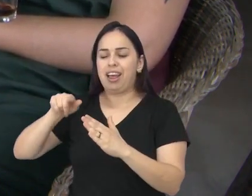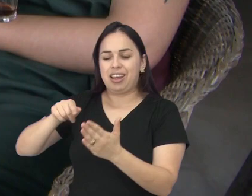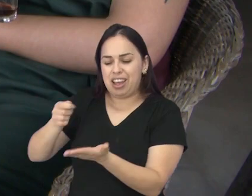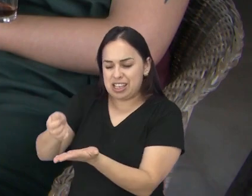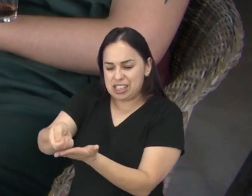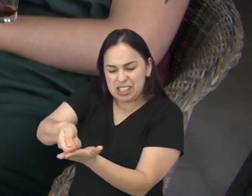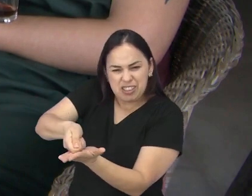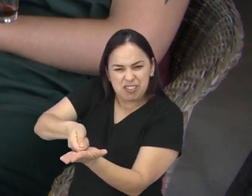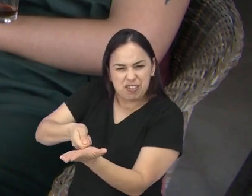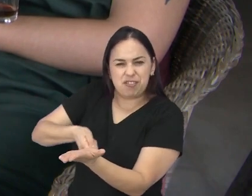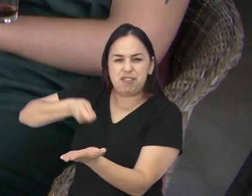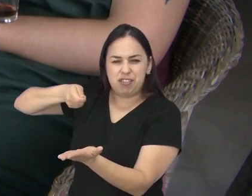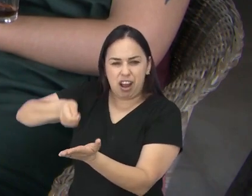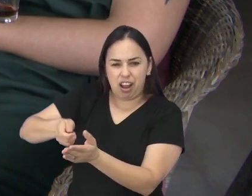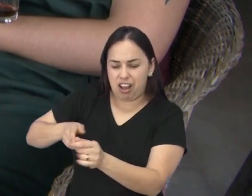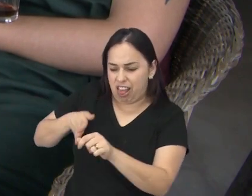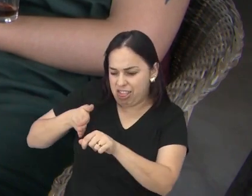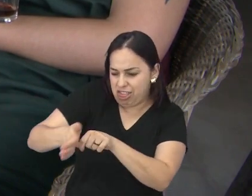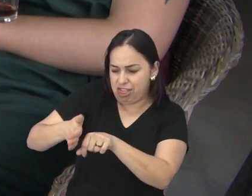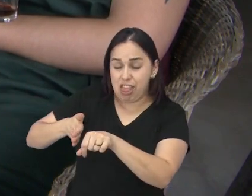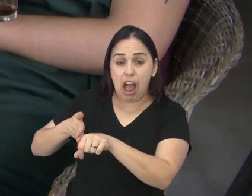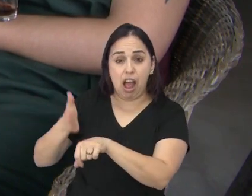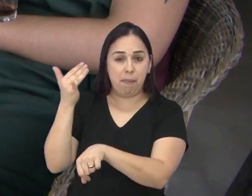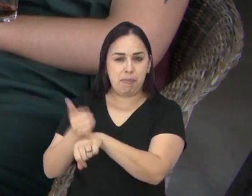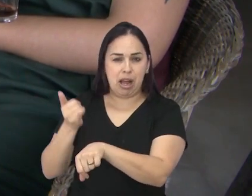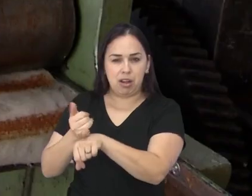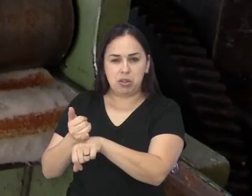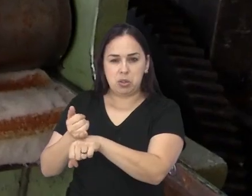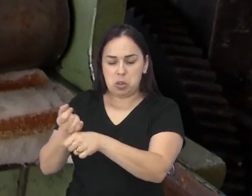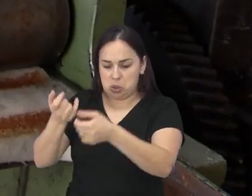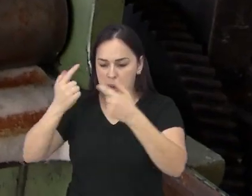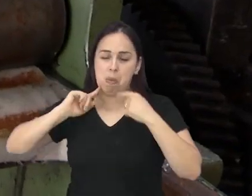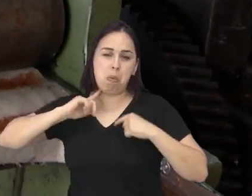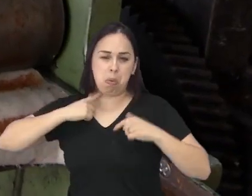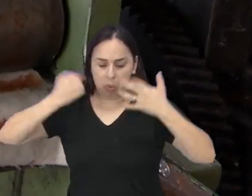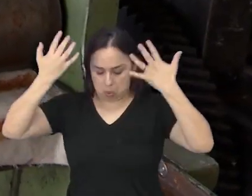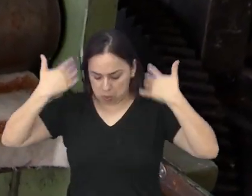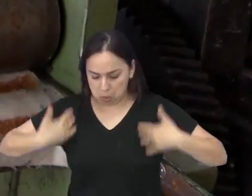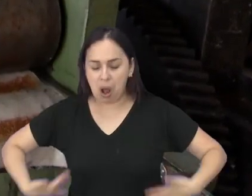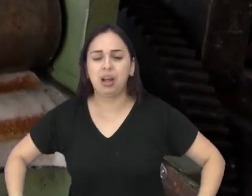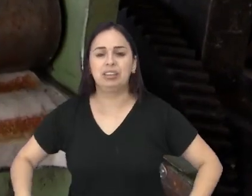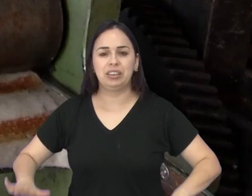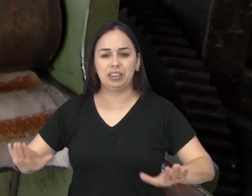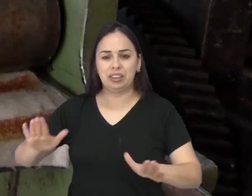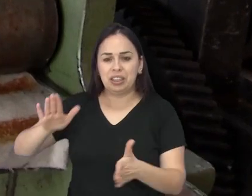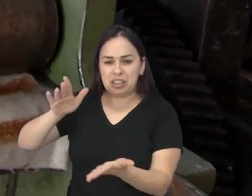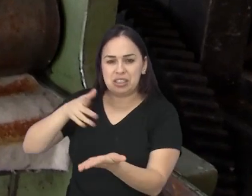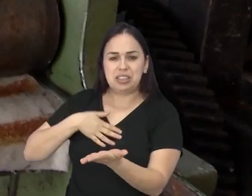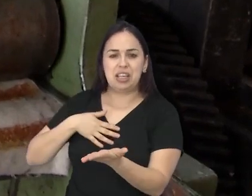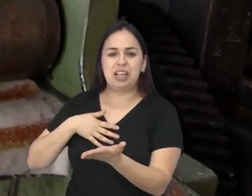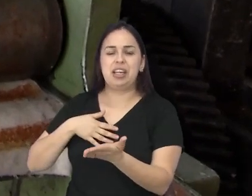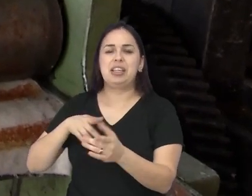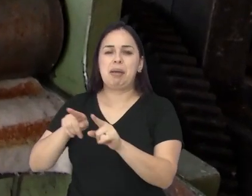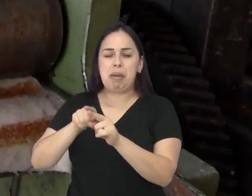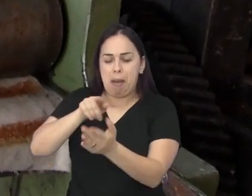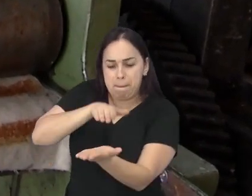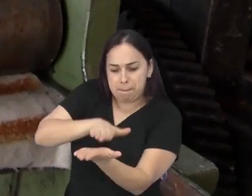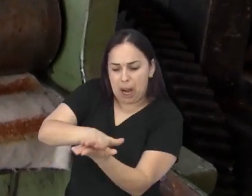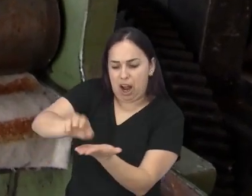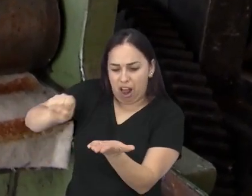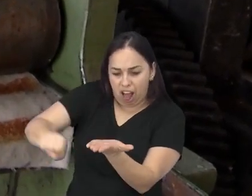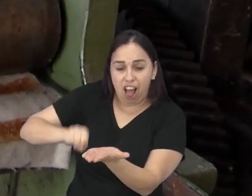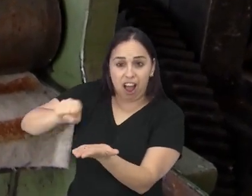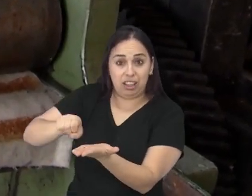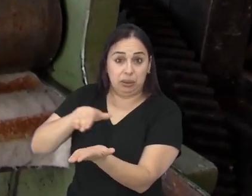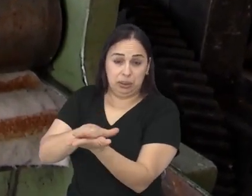meio doida, ela usa ferramenta, ela corta metal, suja a mão, tem que usar avental, é uma coisa, passa imprensas, é uma coisa